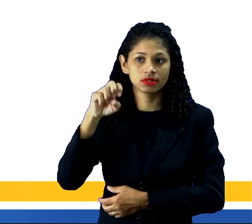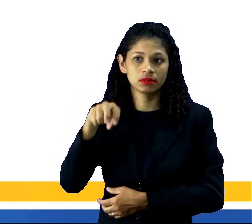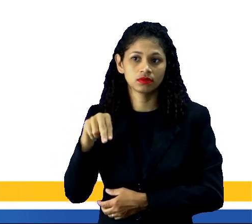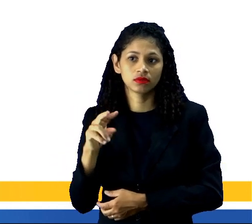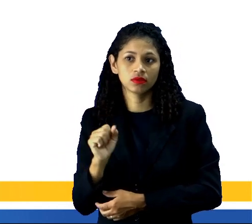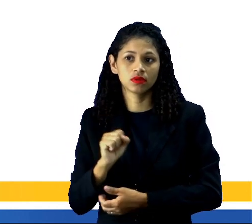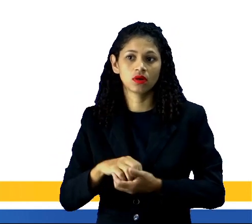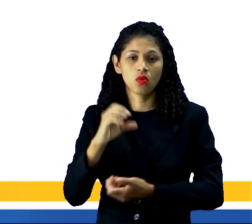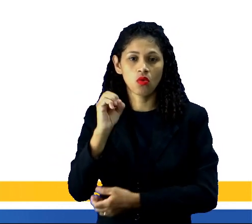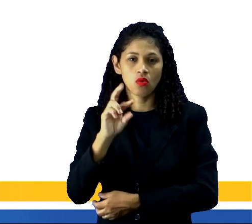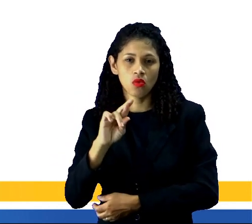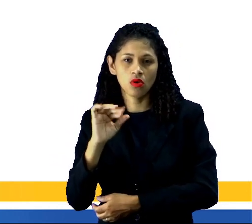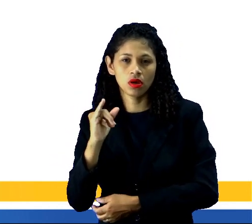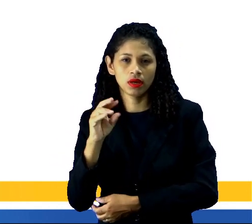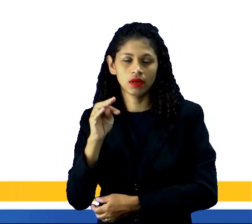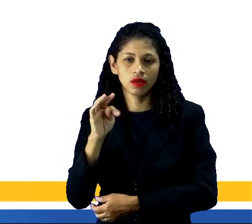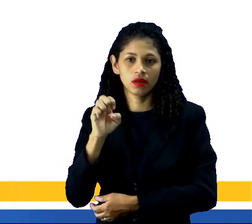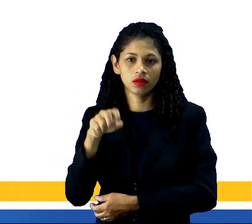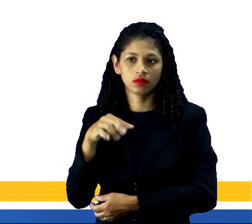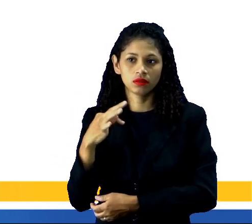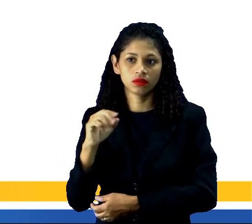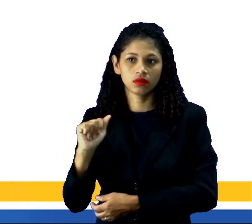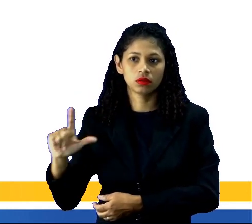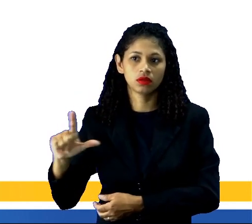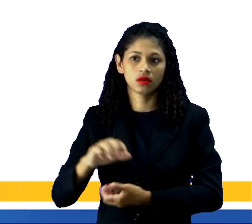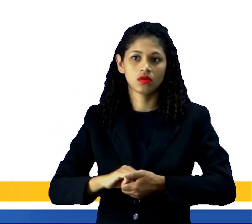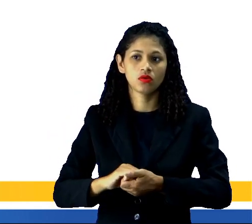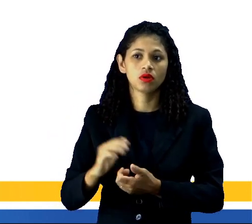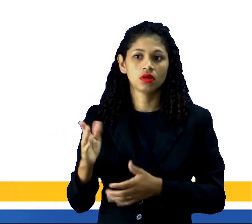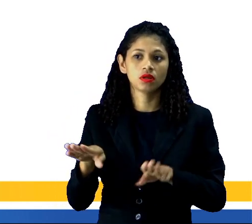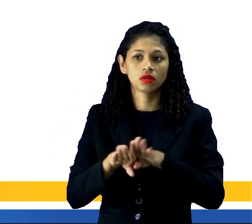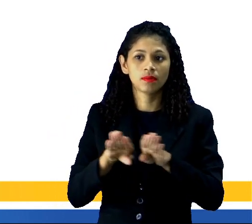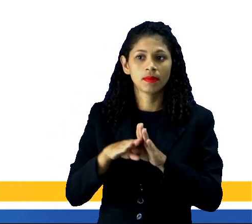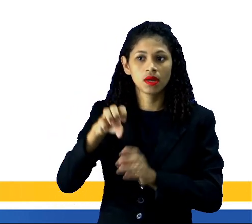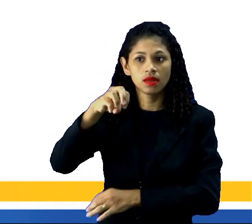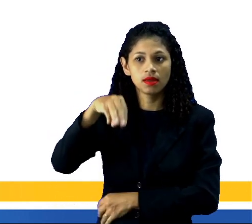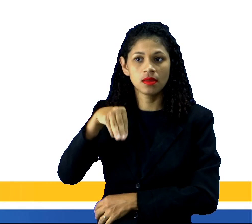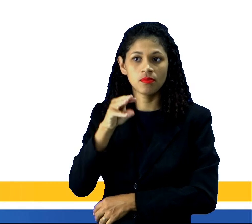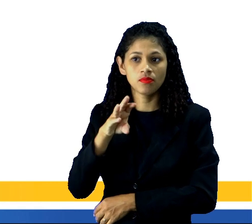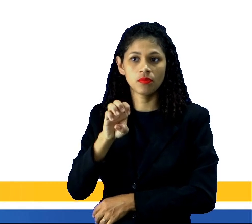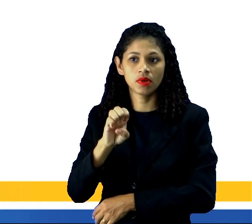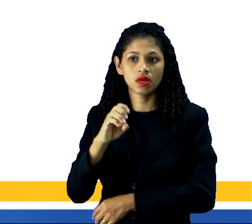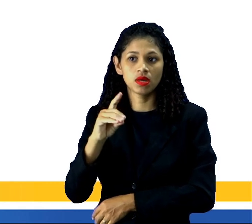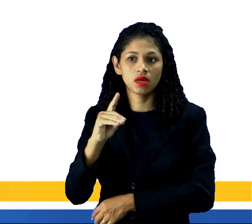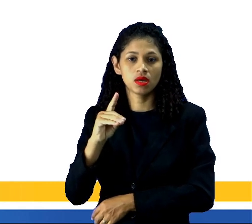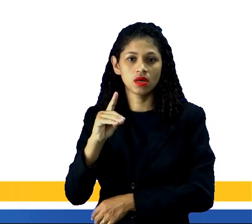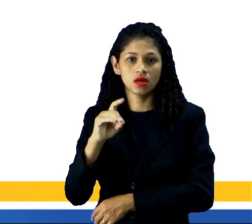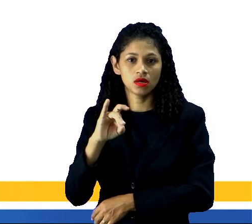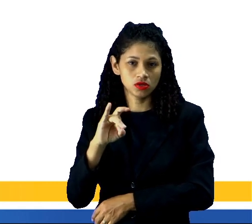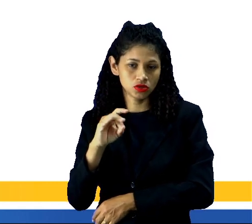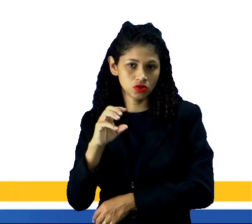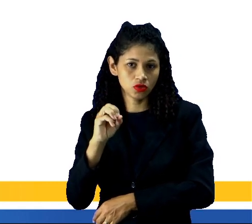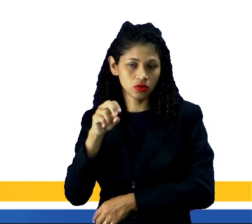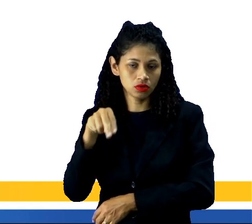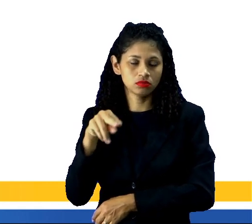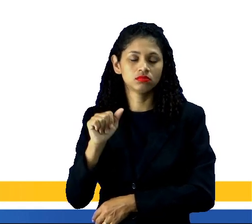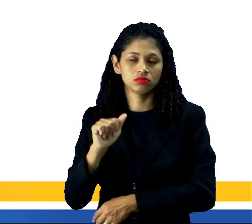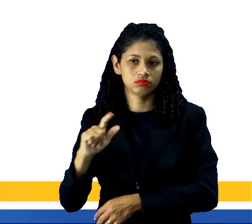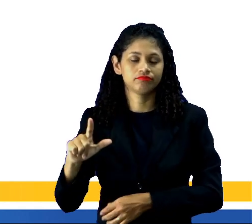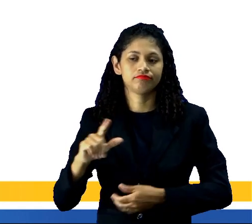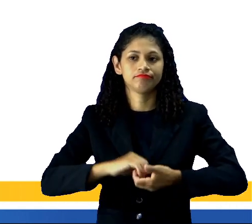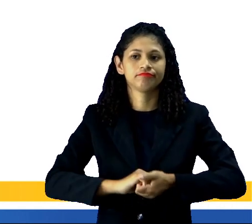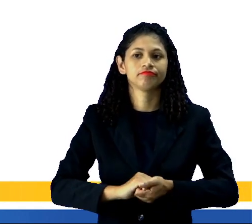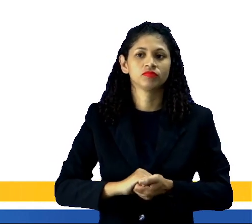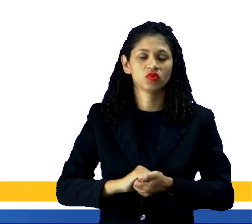Meridional. O tráfico transatlântico, né, feito para o Brasil, geralmente era feito ali, né, a